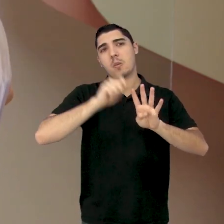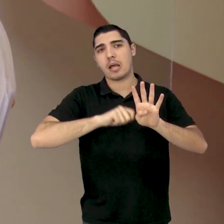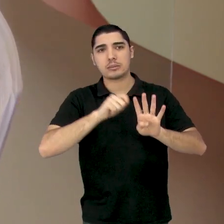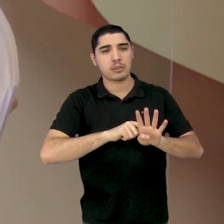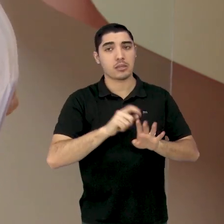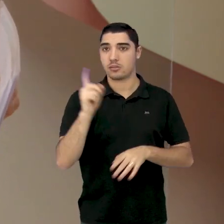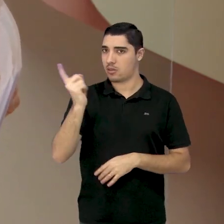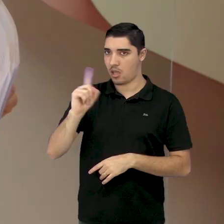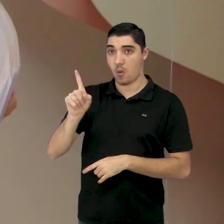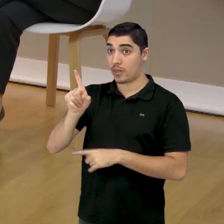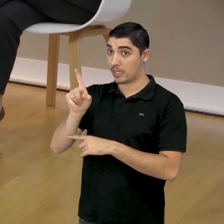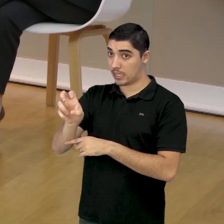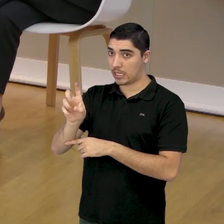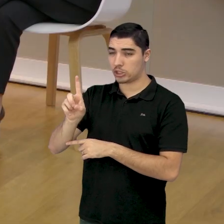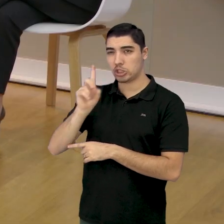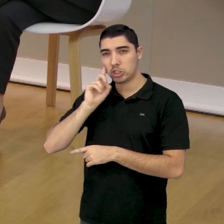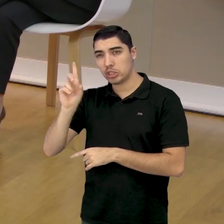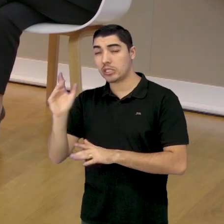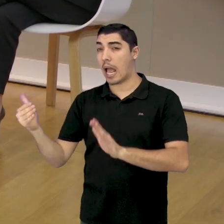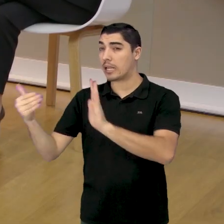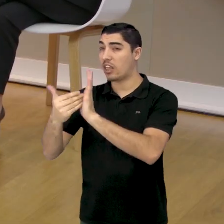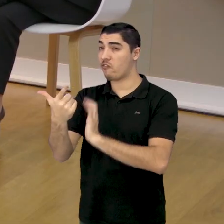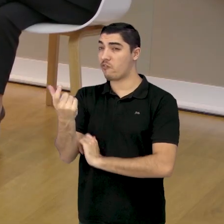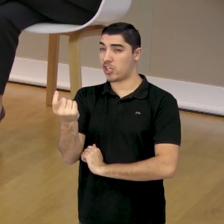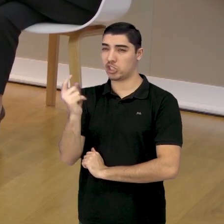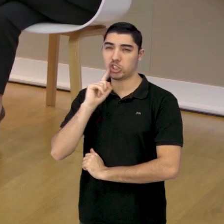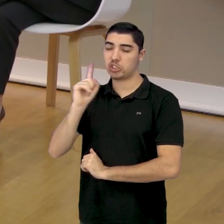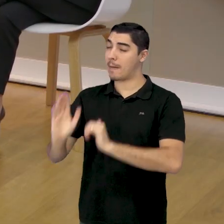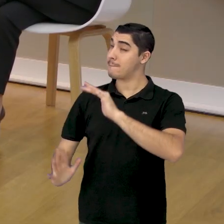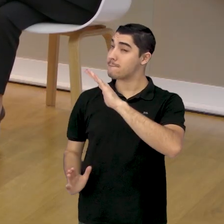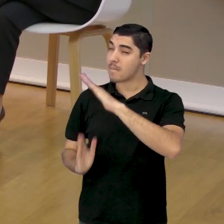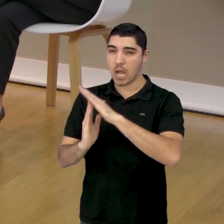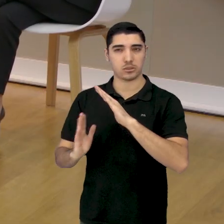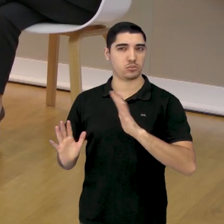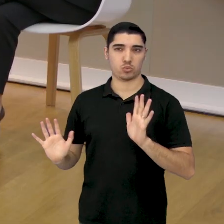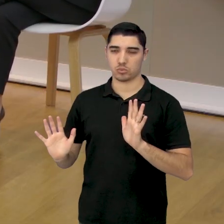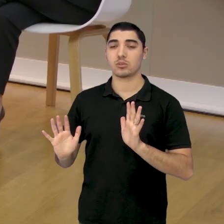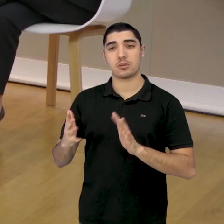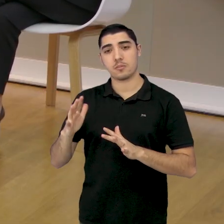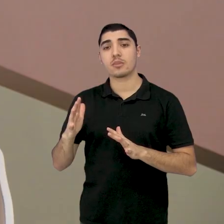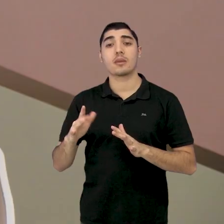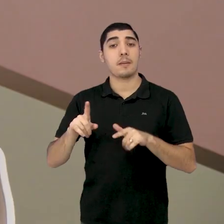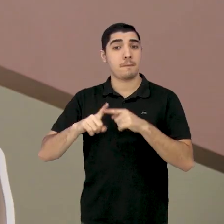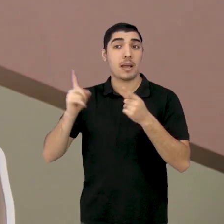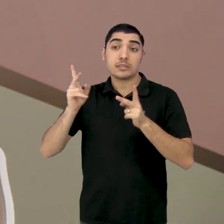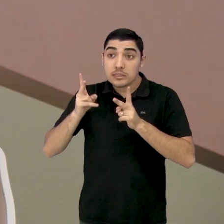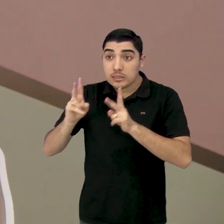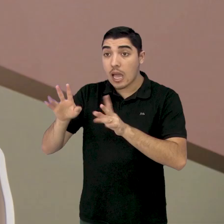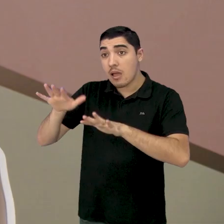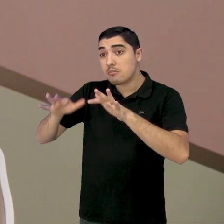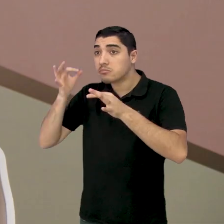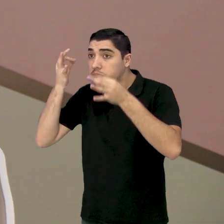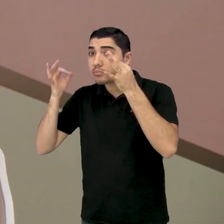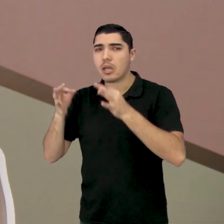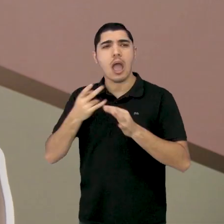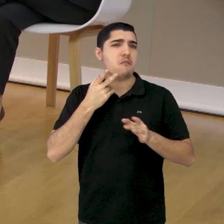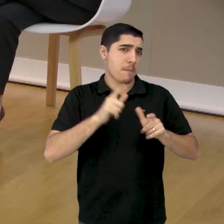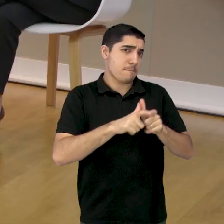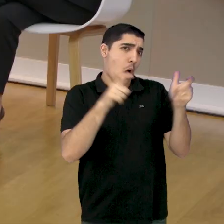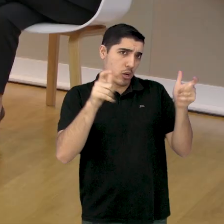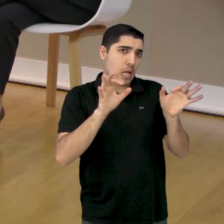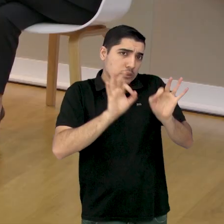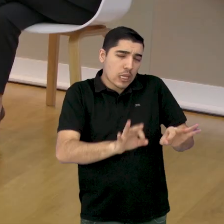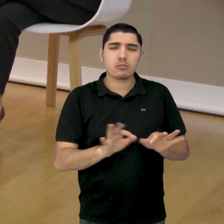não. Volta nesse período de 15 dias. É de 15 a 20 dias no máximo. Para corrigir, de repente, alguma imperfeição. Se precisa, mas nem sempre, tá? Então, geralmente dá